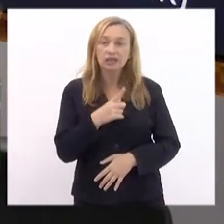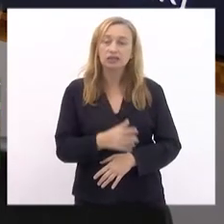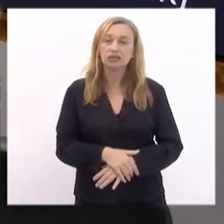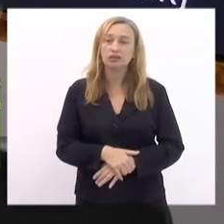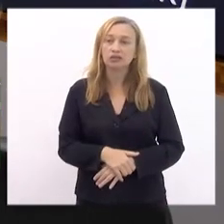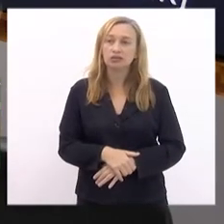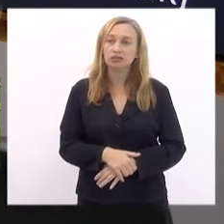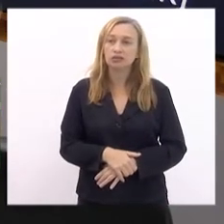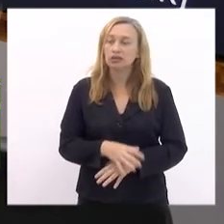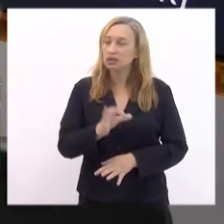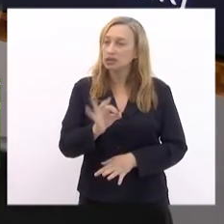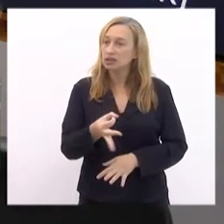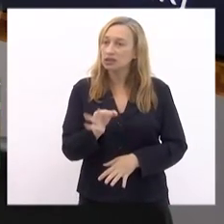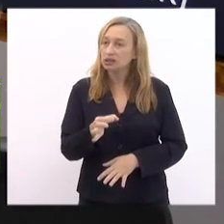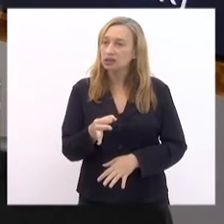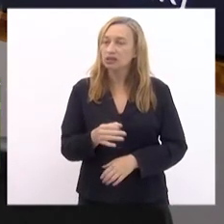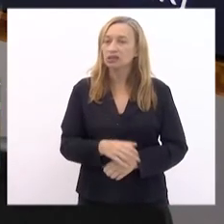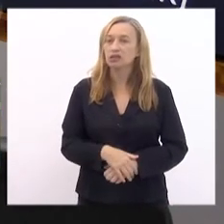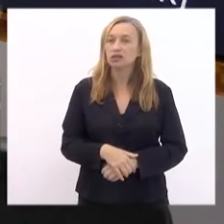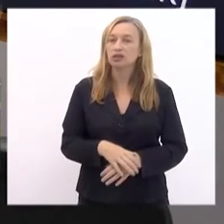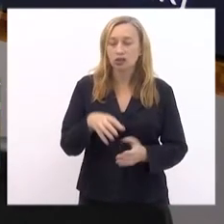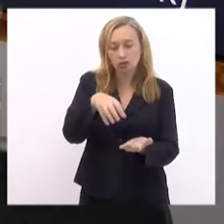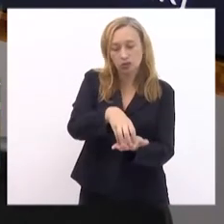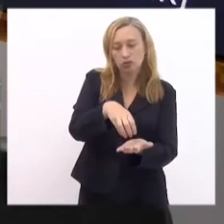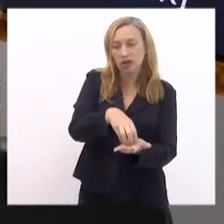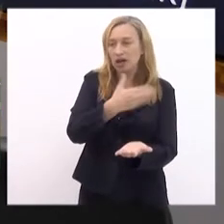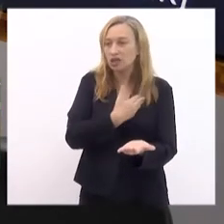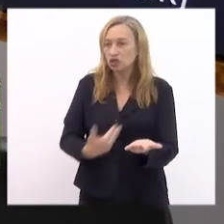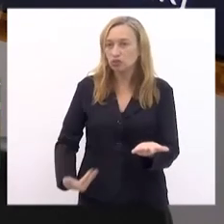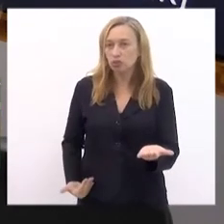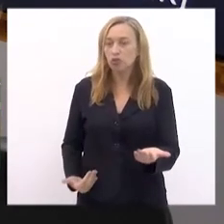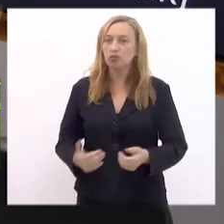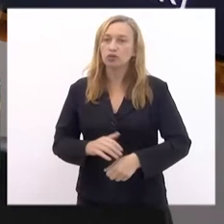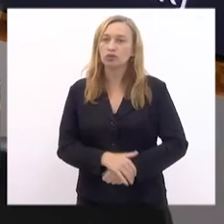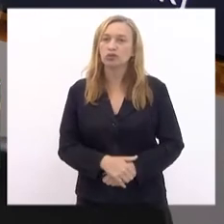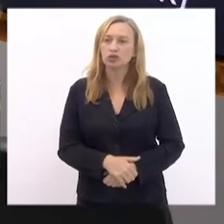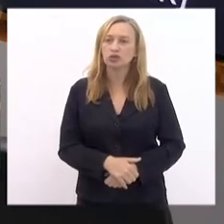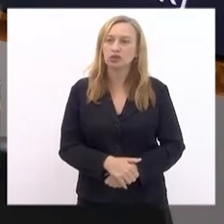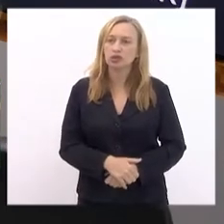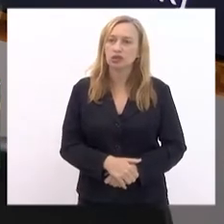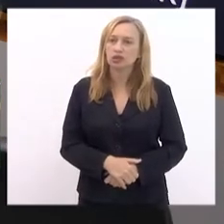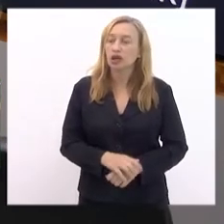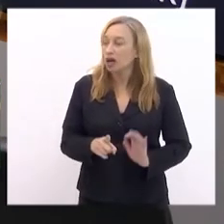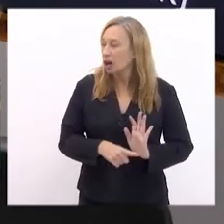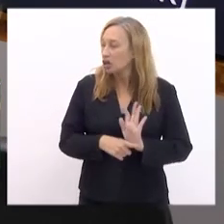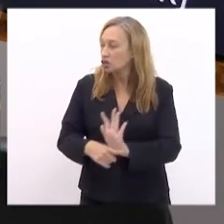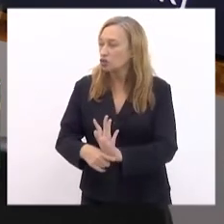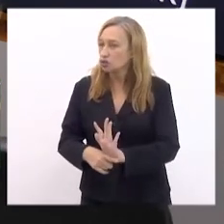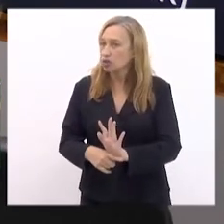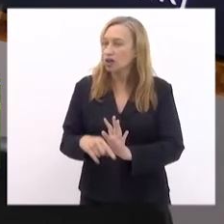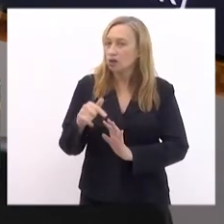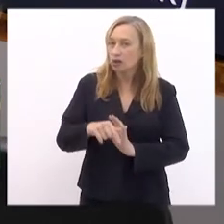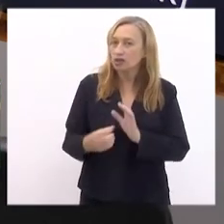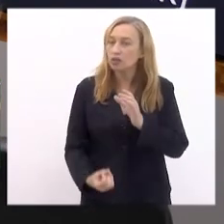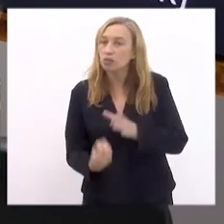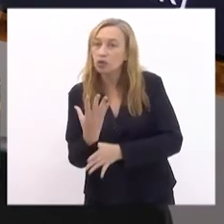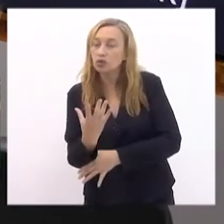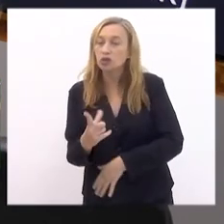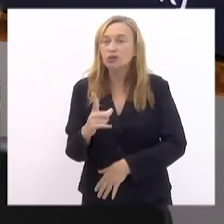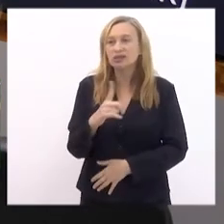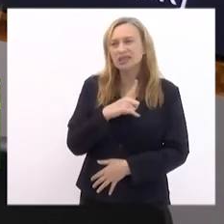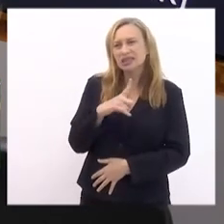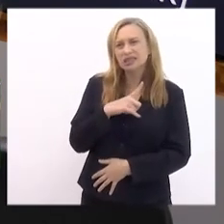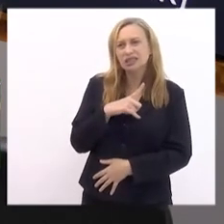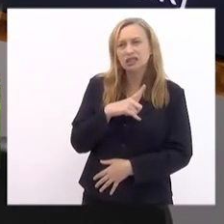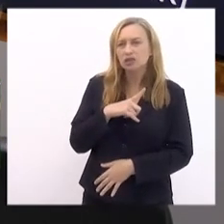uma definição de centros públicos regionalizados para ajudar a escoar essa produção.